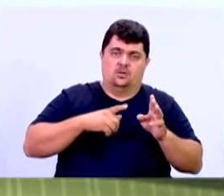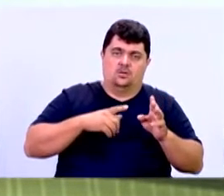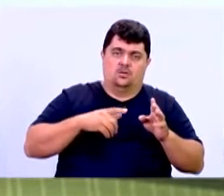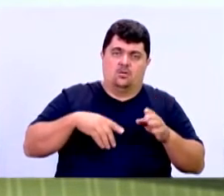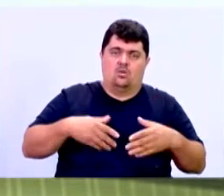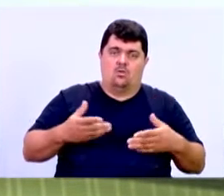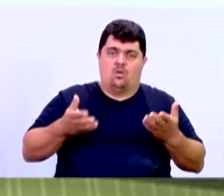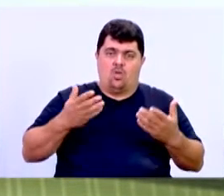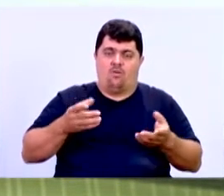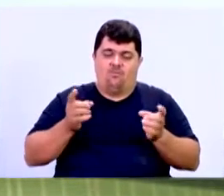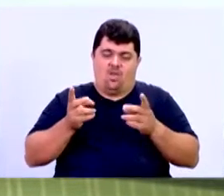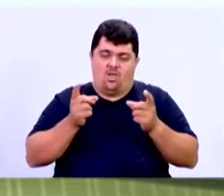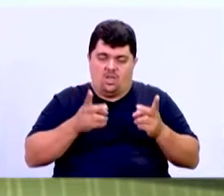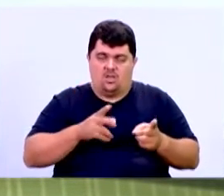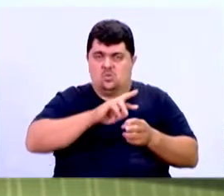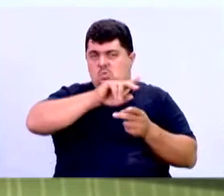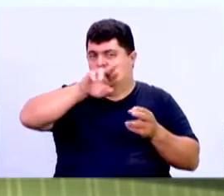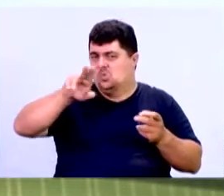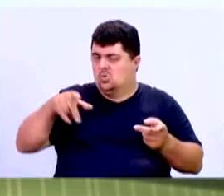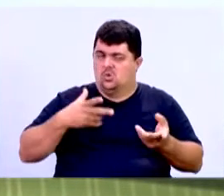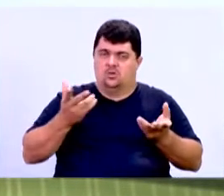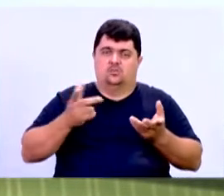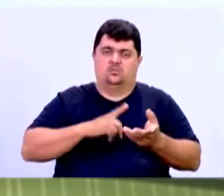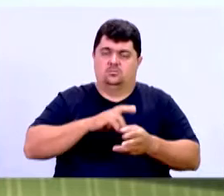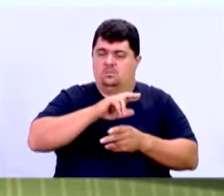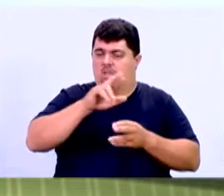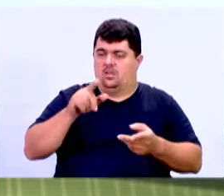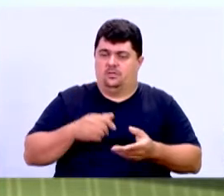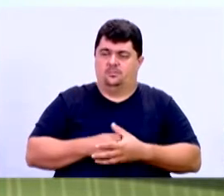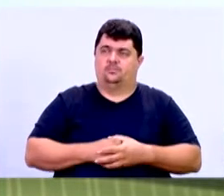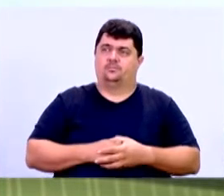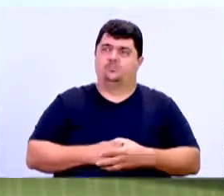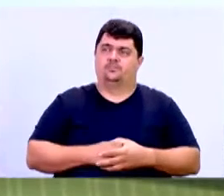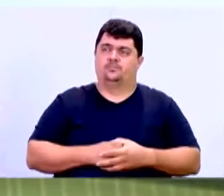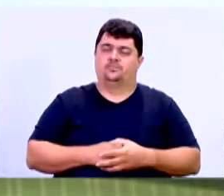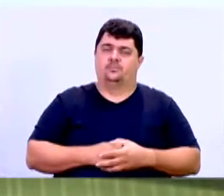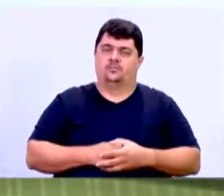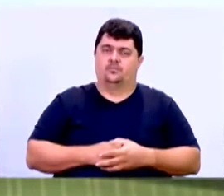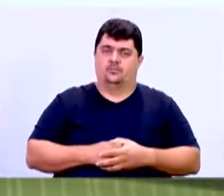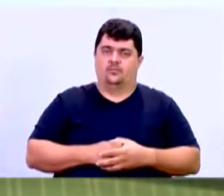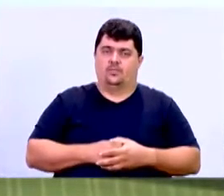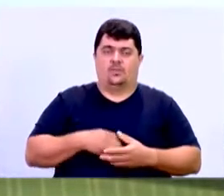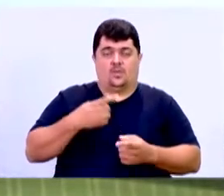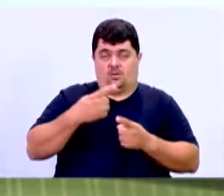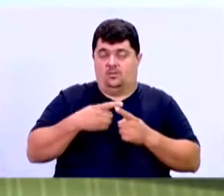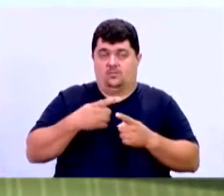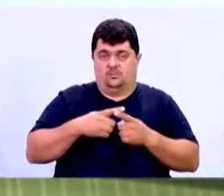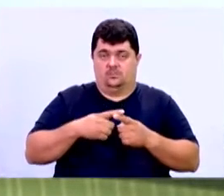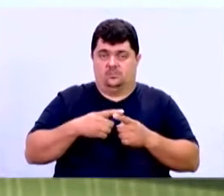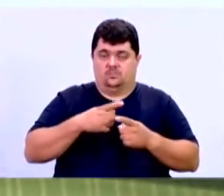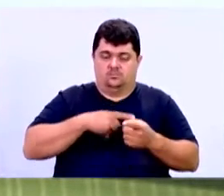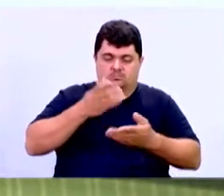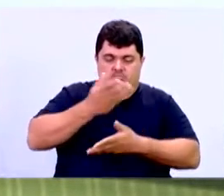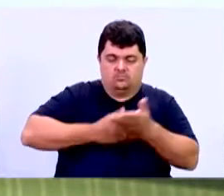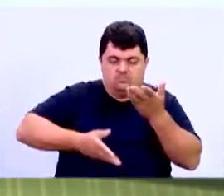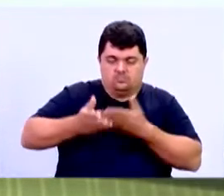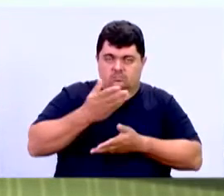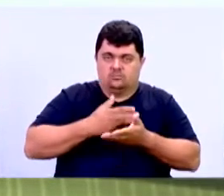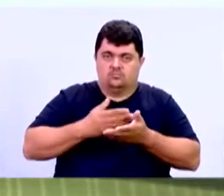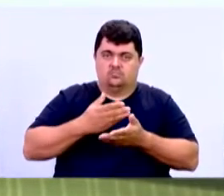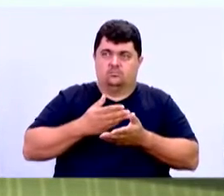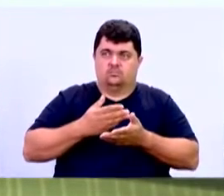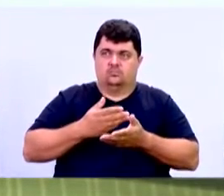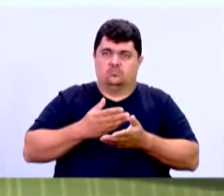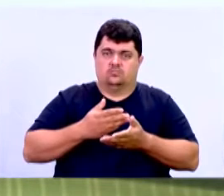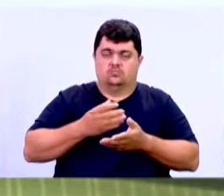um e-commerce, uma loja virtual, que já envolve algo muito mais complexo. Então, para promover essa funcionalidade, essa interatividade, tornar